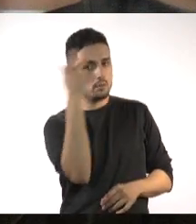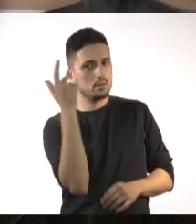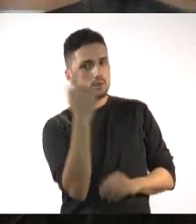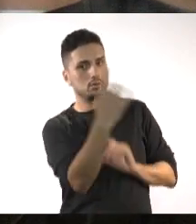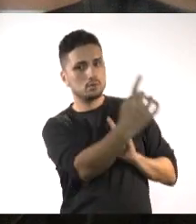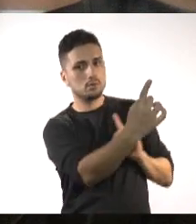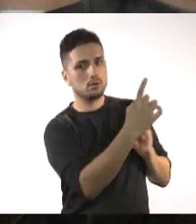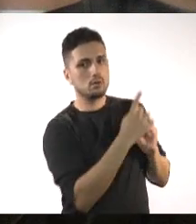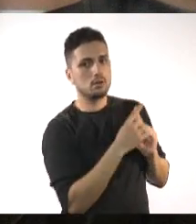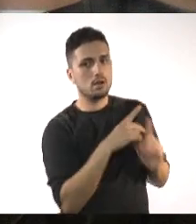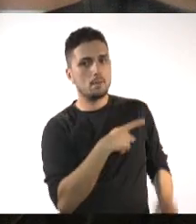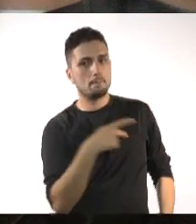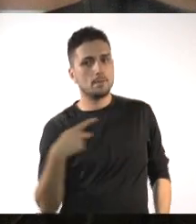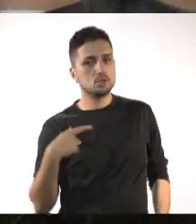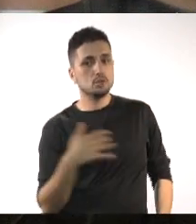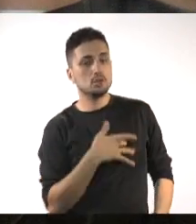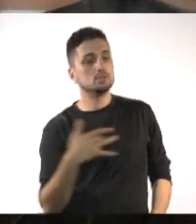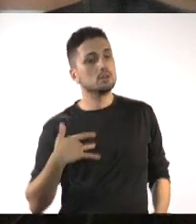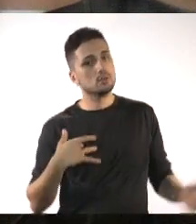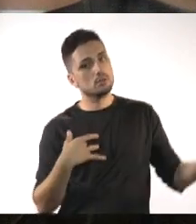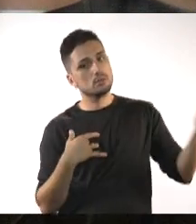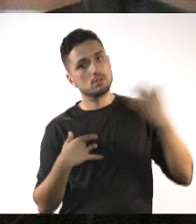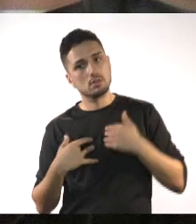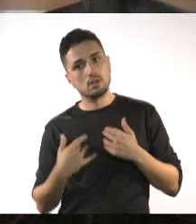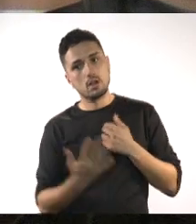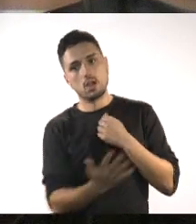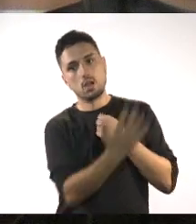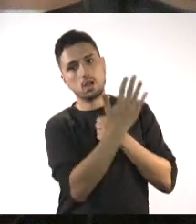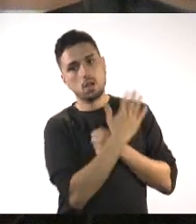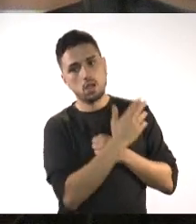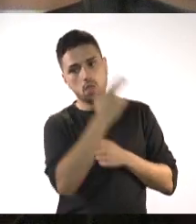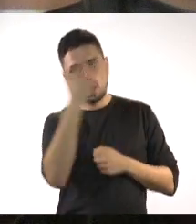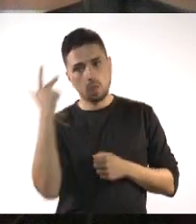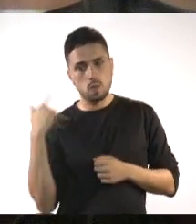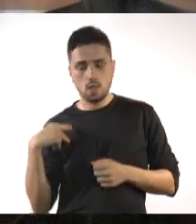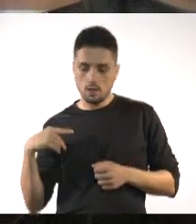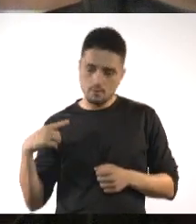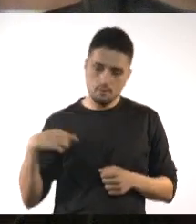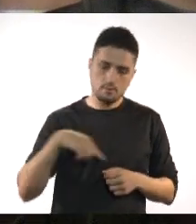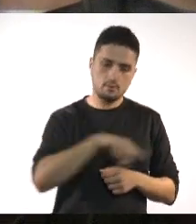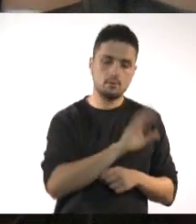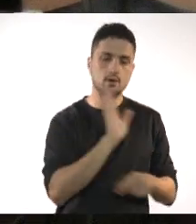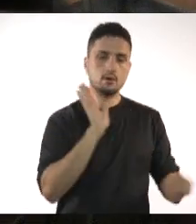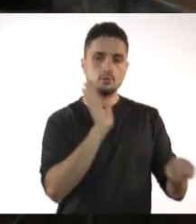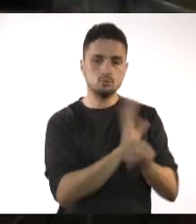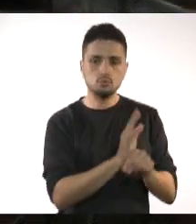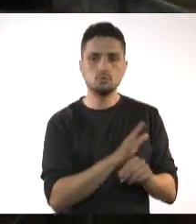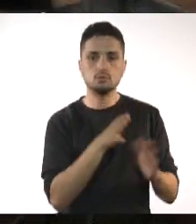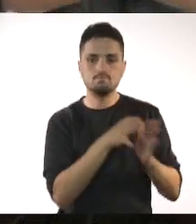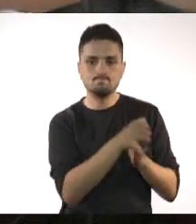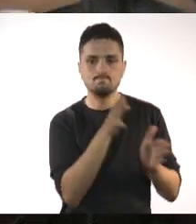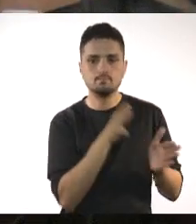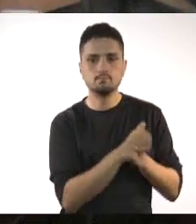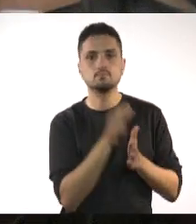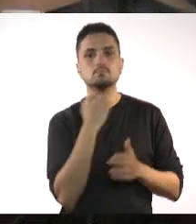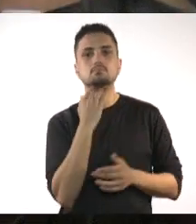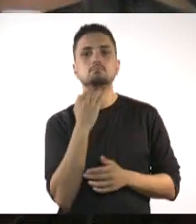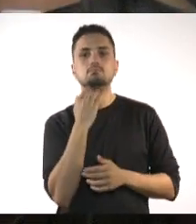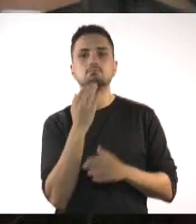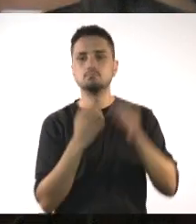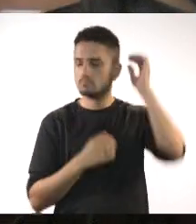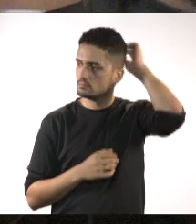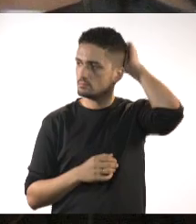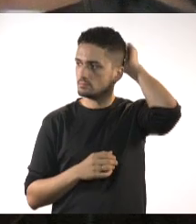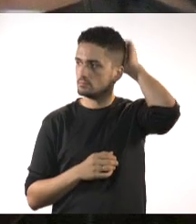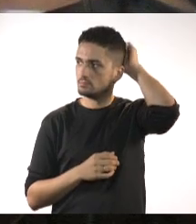da saúde é algo que o agente vai ali poder orientar. E esse agente,